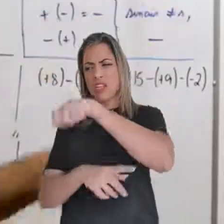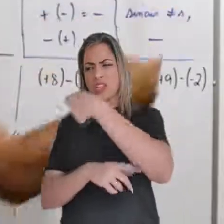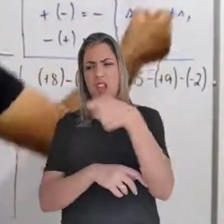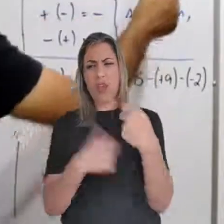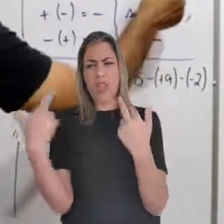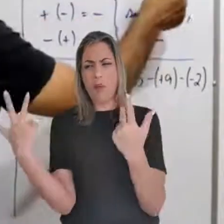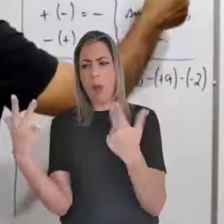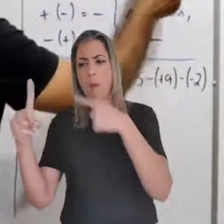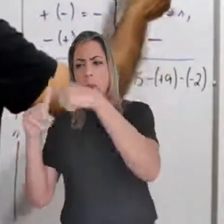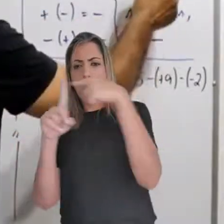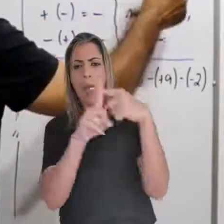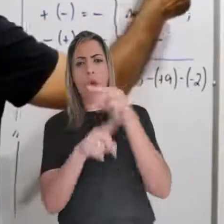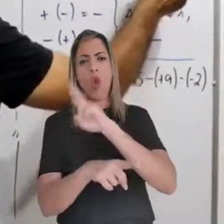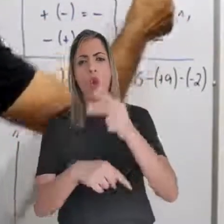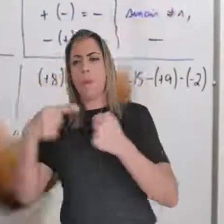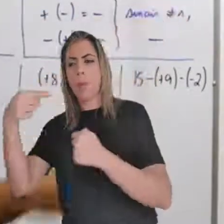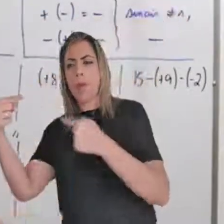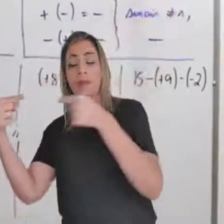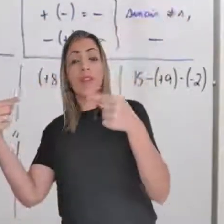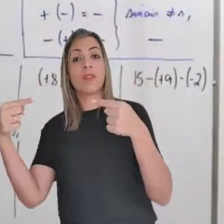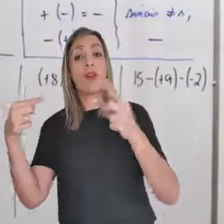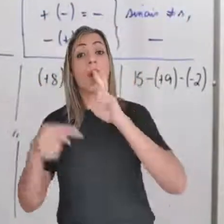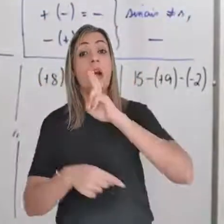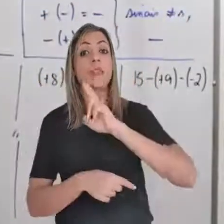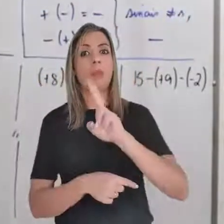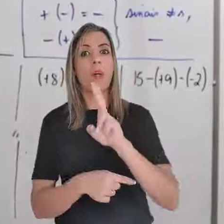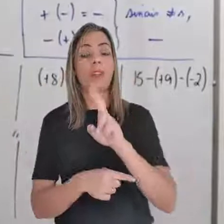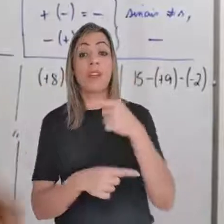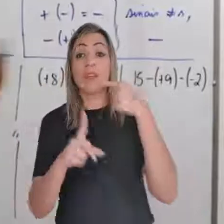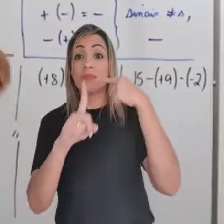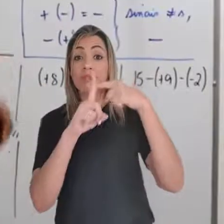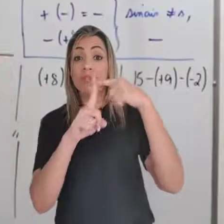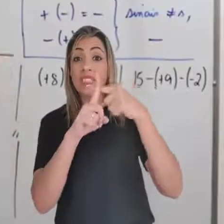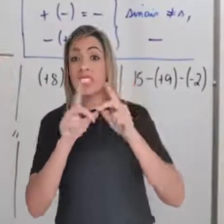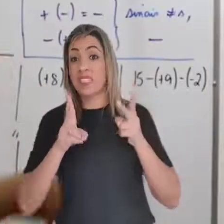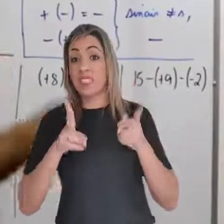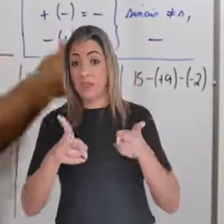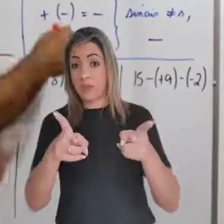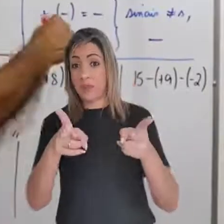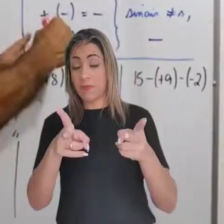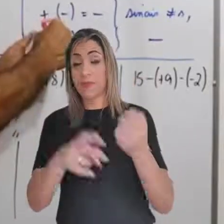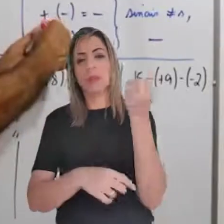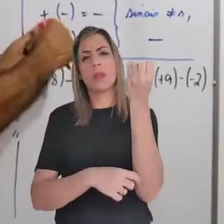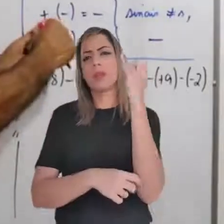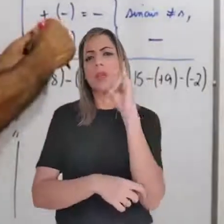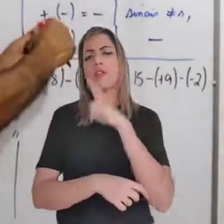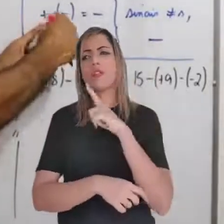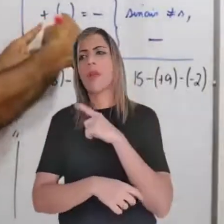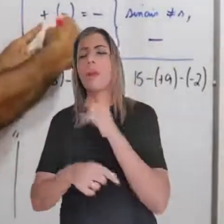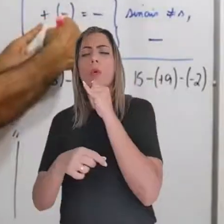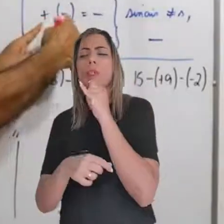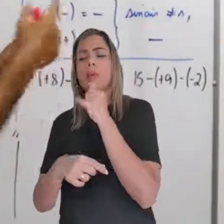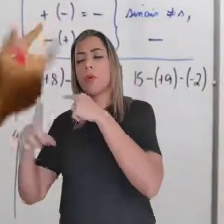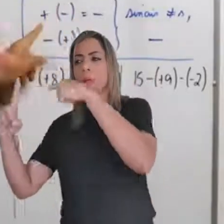iguais, resultará num sinal positivo no resultado. Por outro lado, se eu tiver